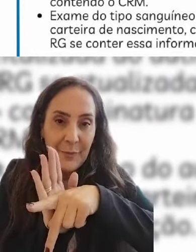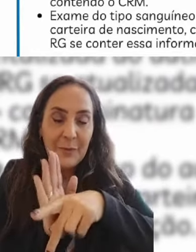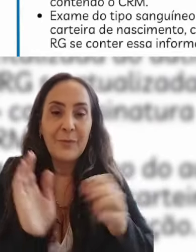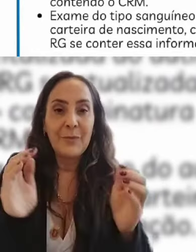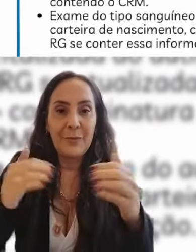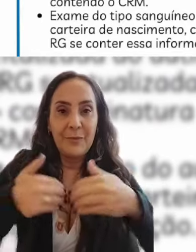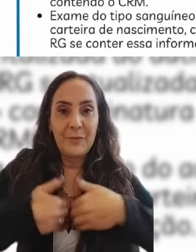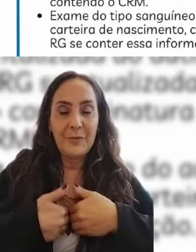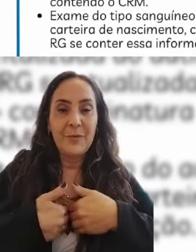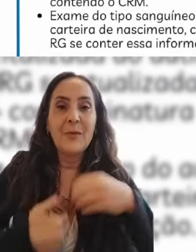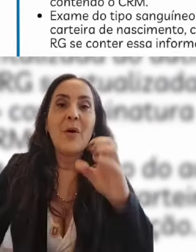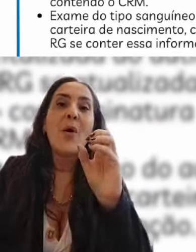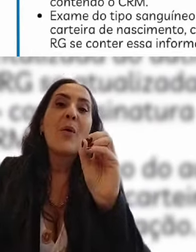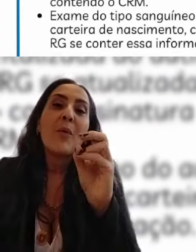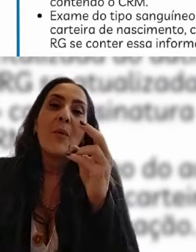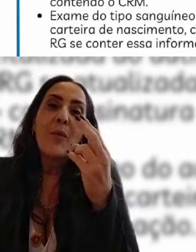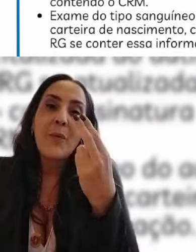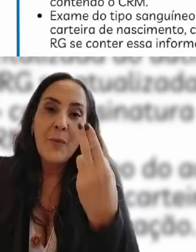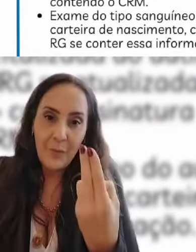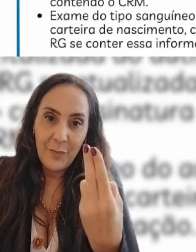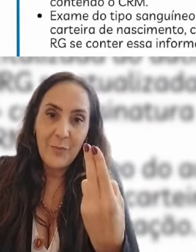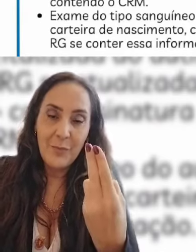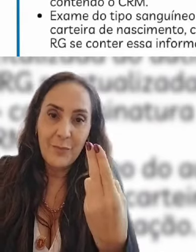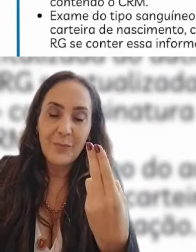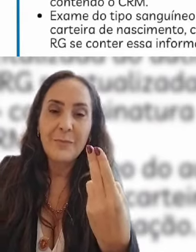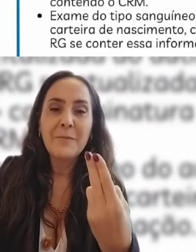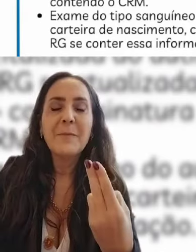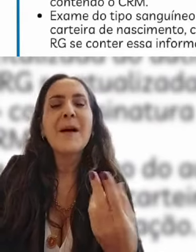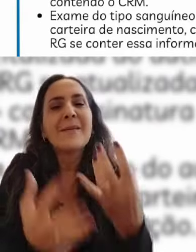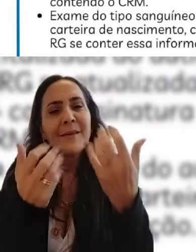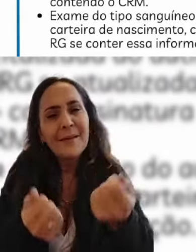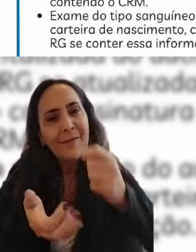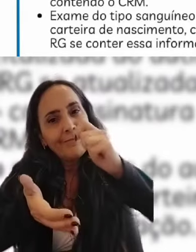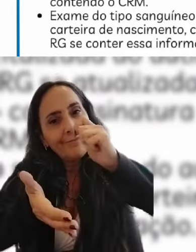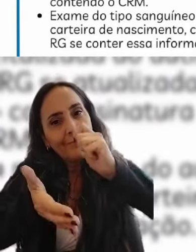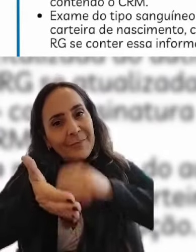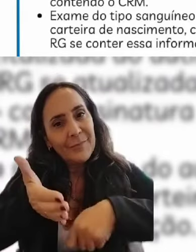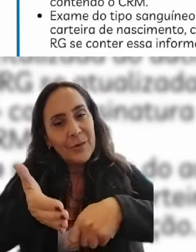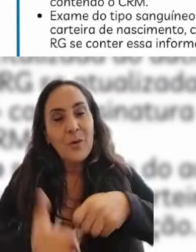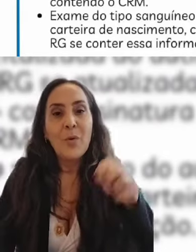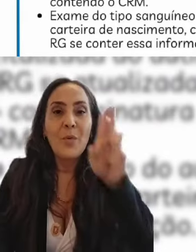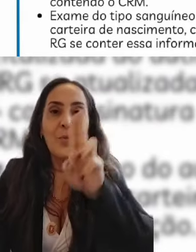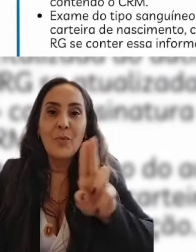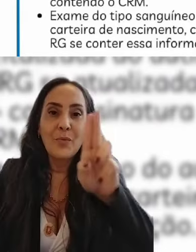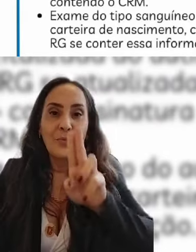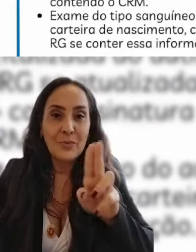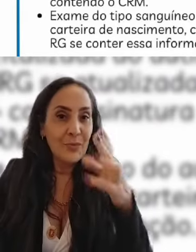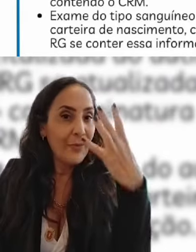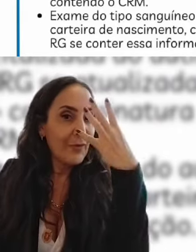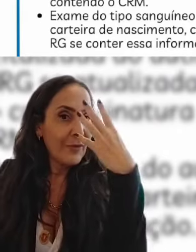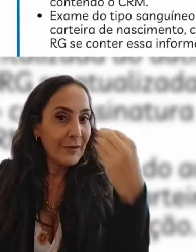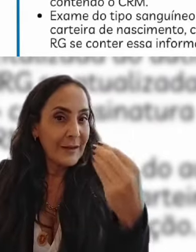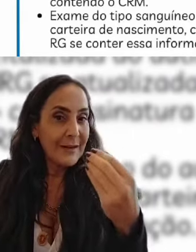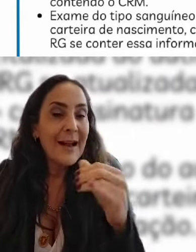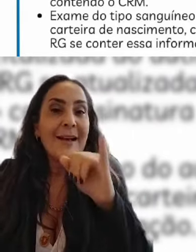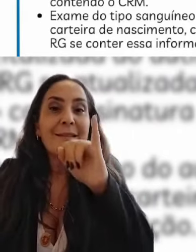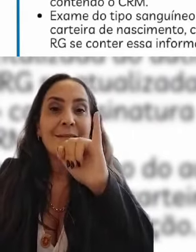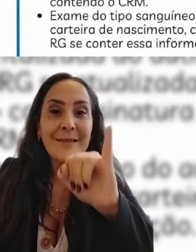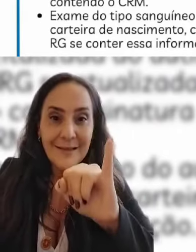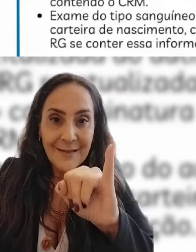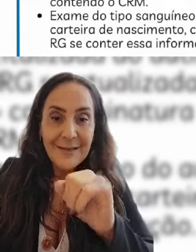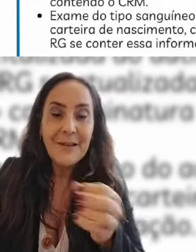se atualizada. Laudo médico com assinatura e carimbo do médico